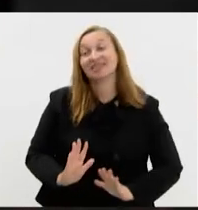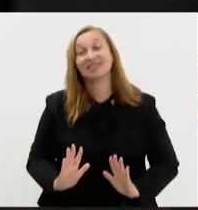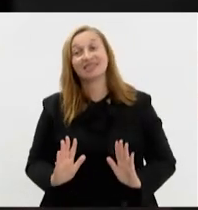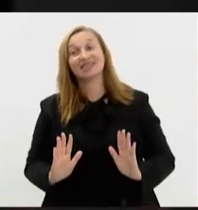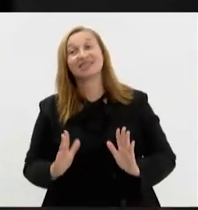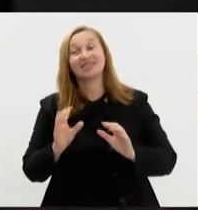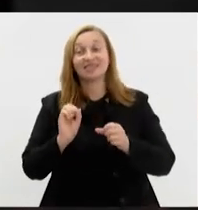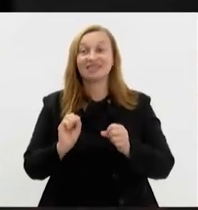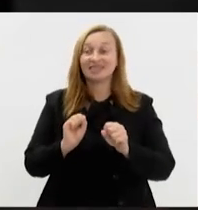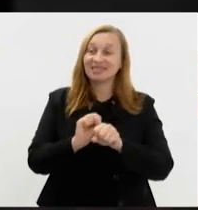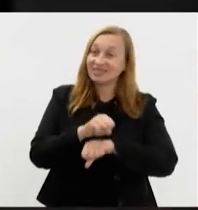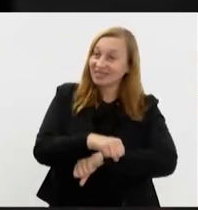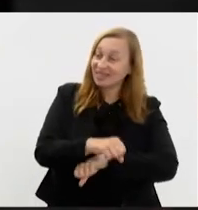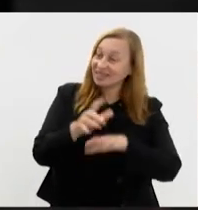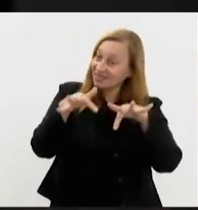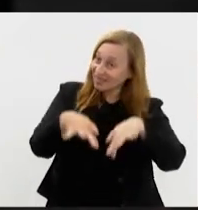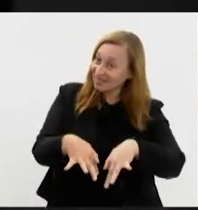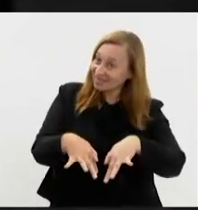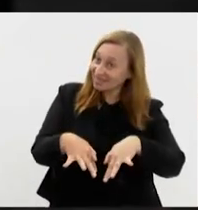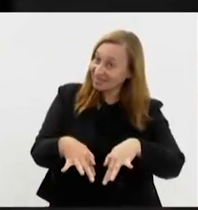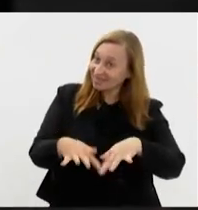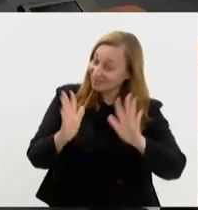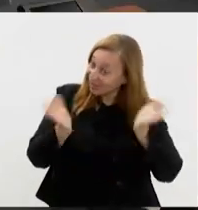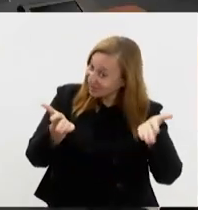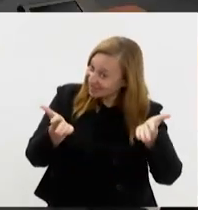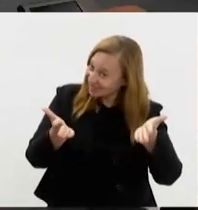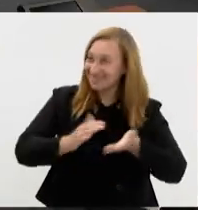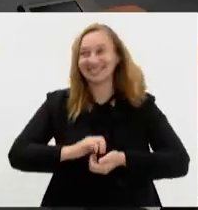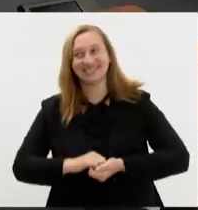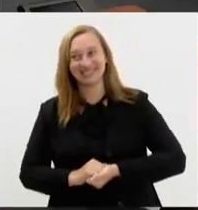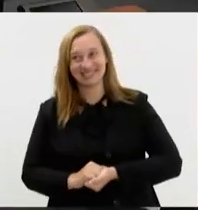seminário está encerrado por